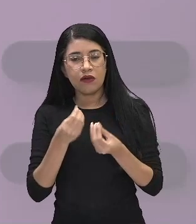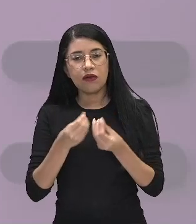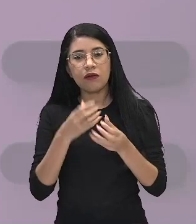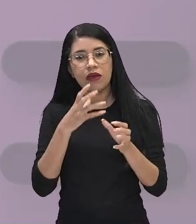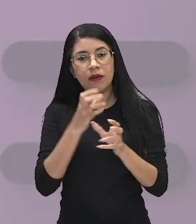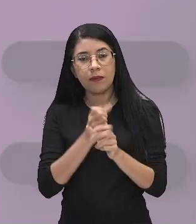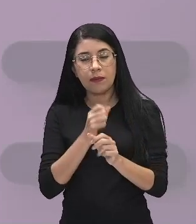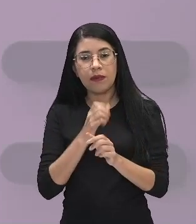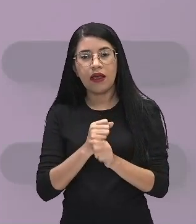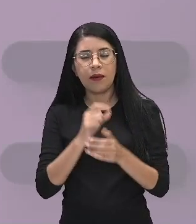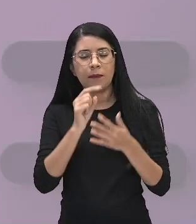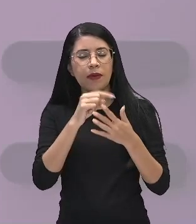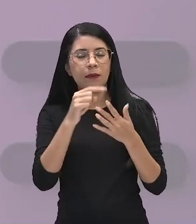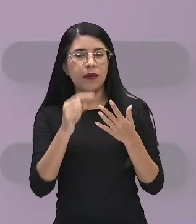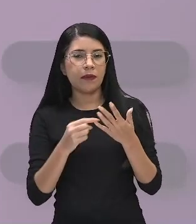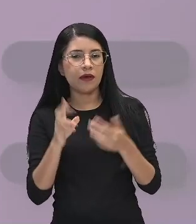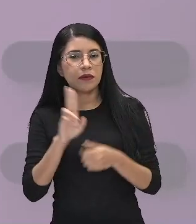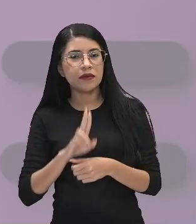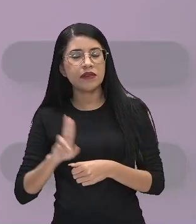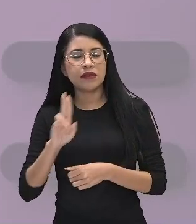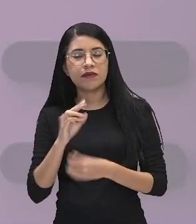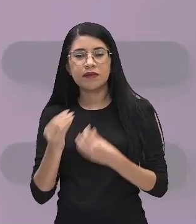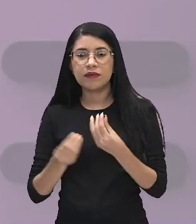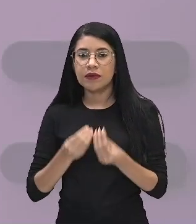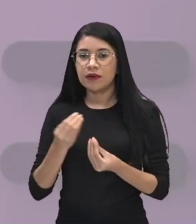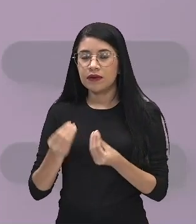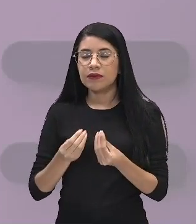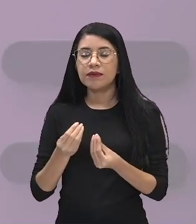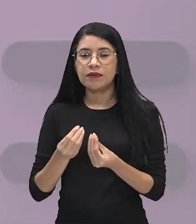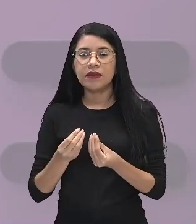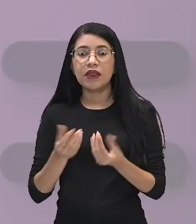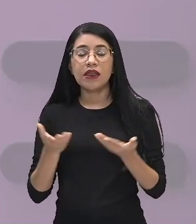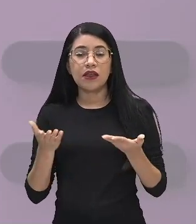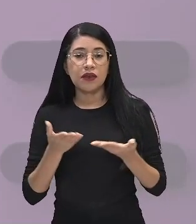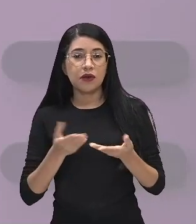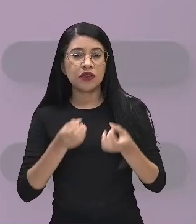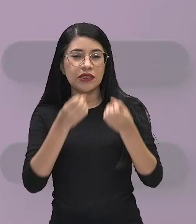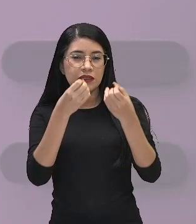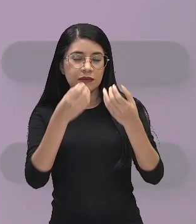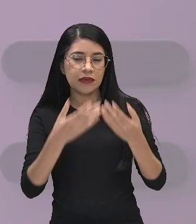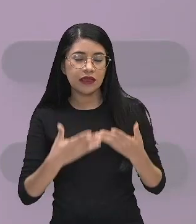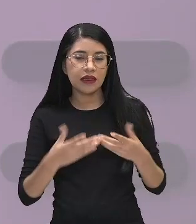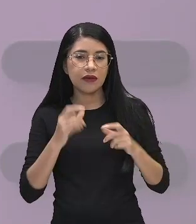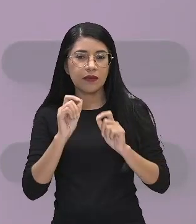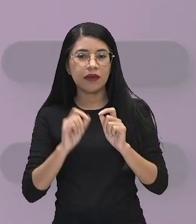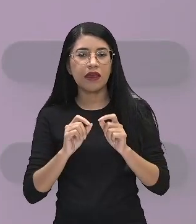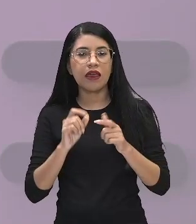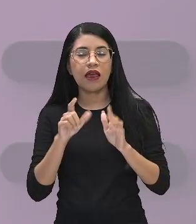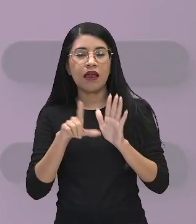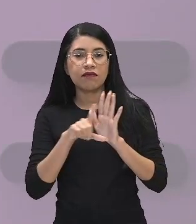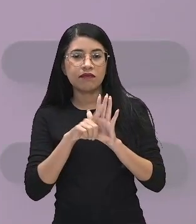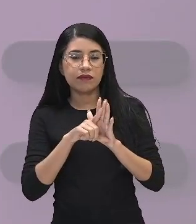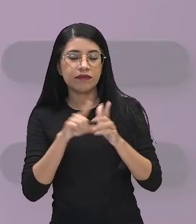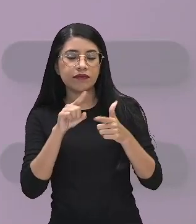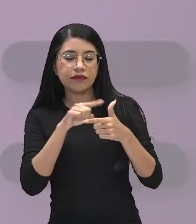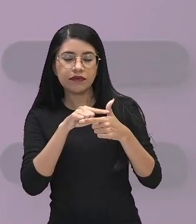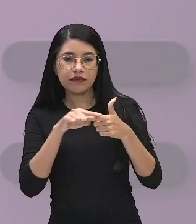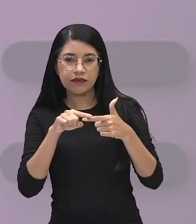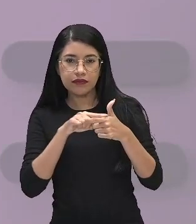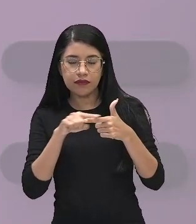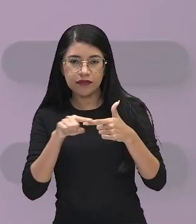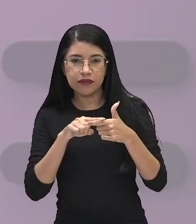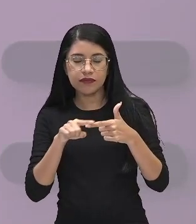a gente aplica a lei dos senos, né? E hoje nós iremos trabalhar a lei dos cossenos, tá? Então, eu